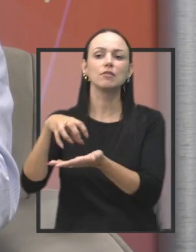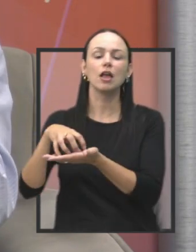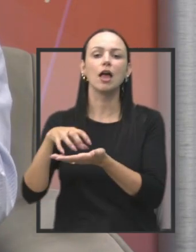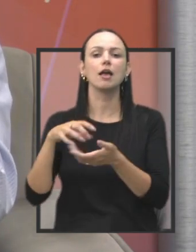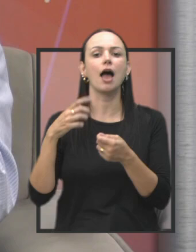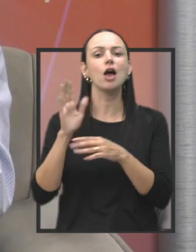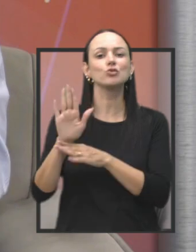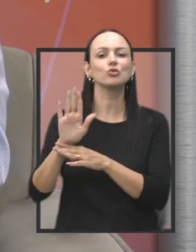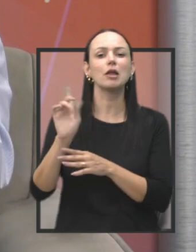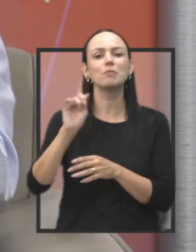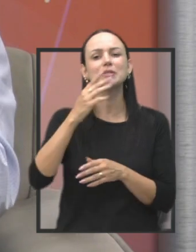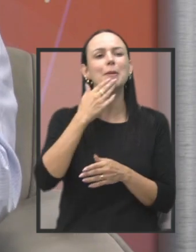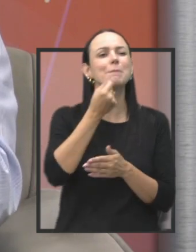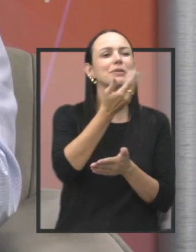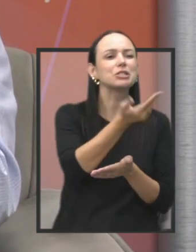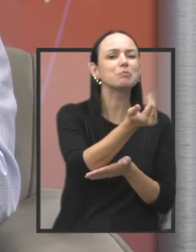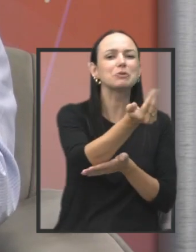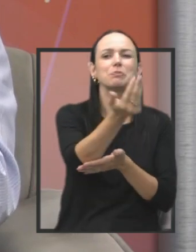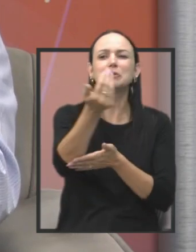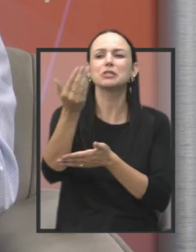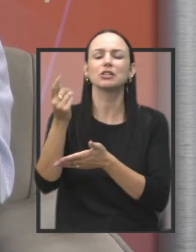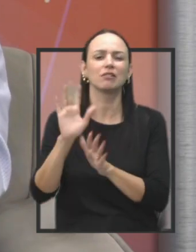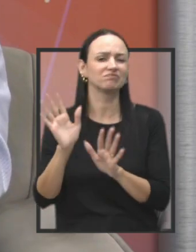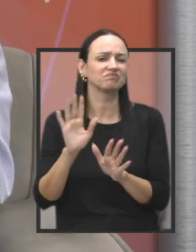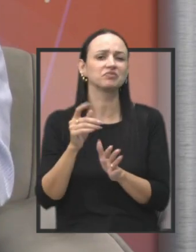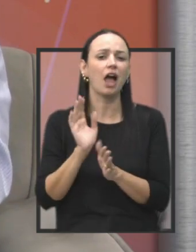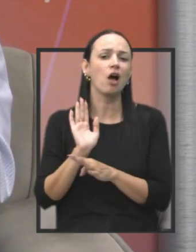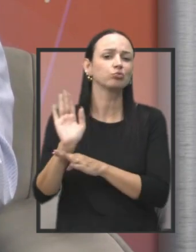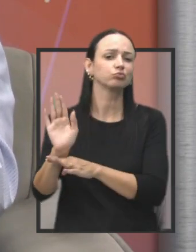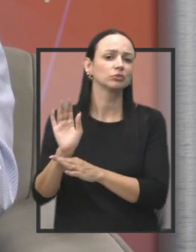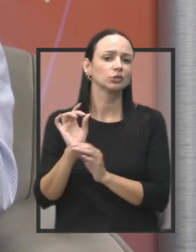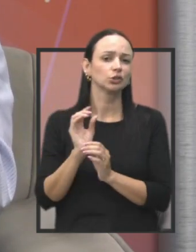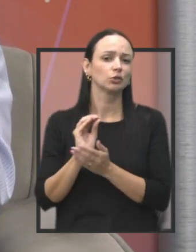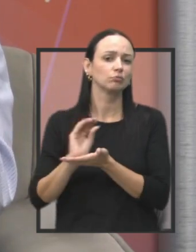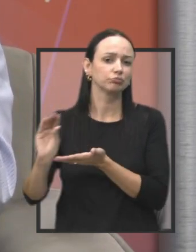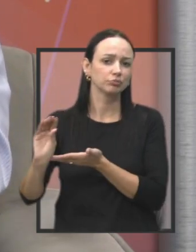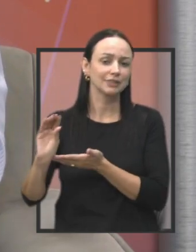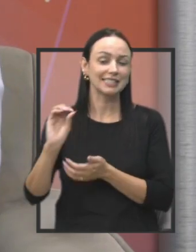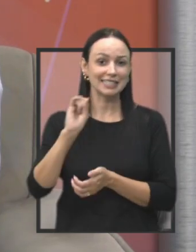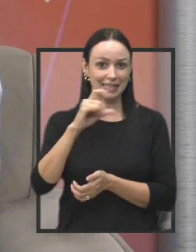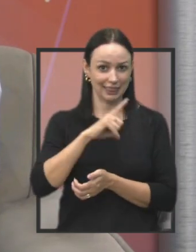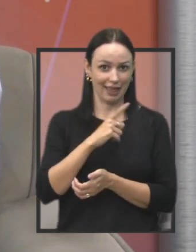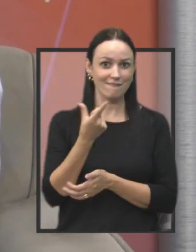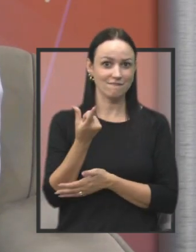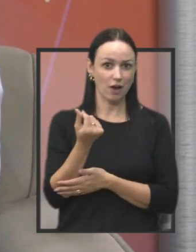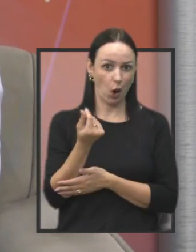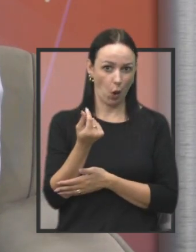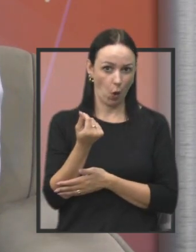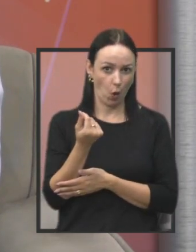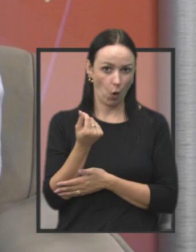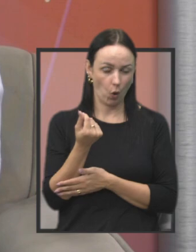chapéu. Se tem essa destinação, se tem esse valor, as